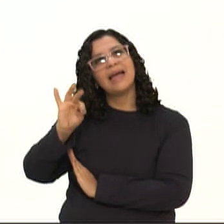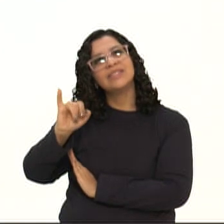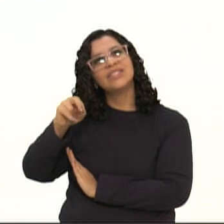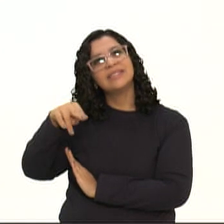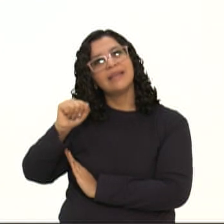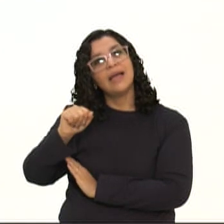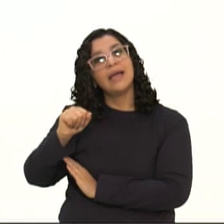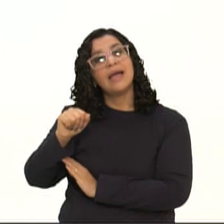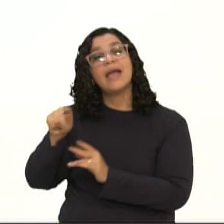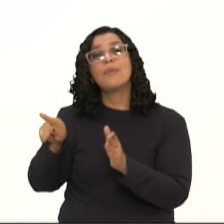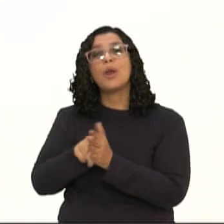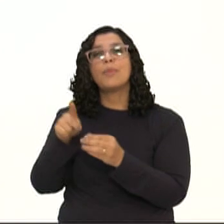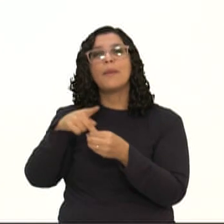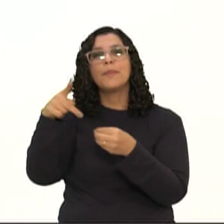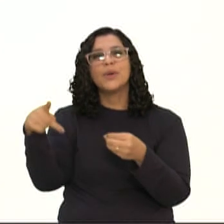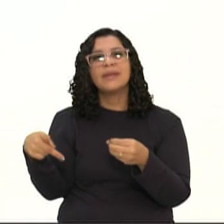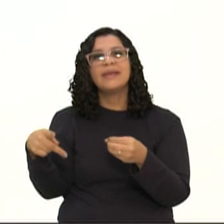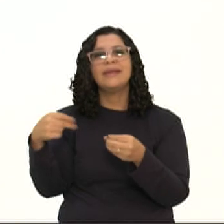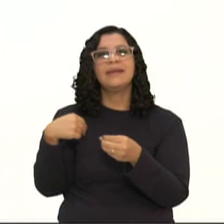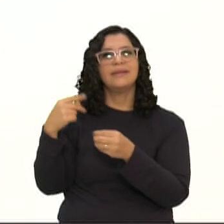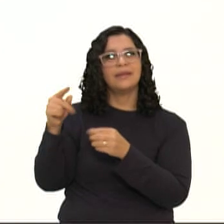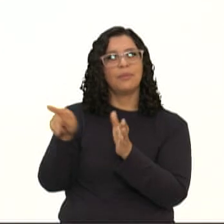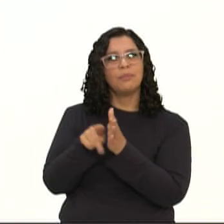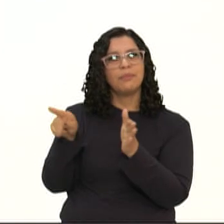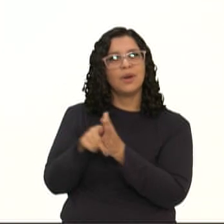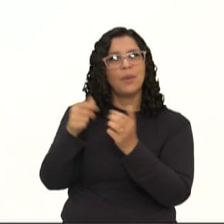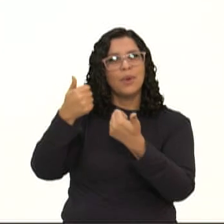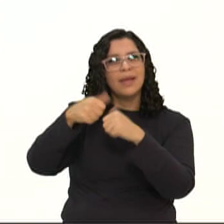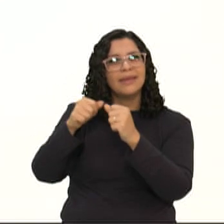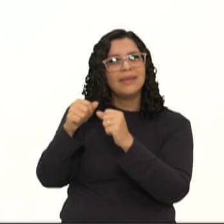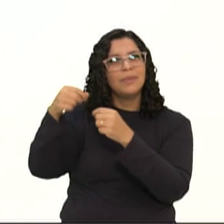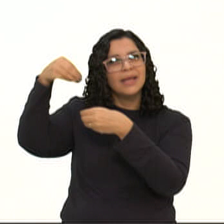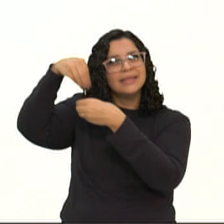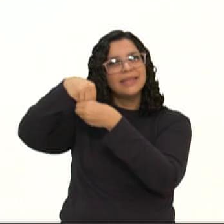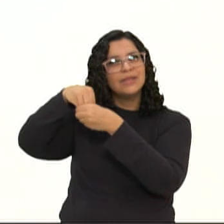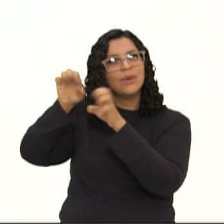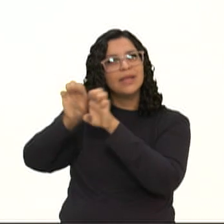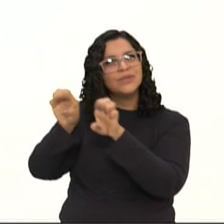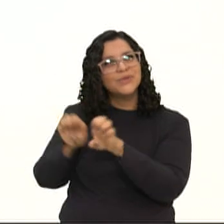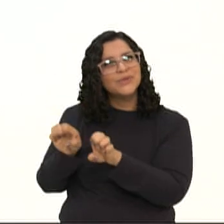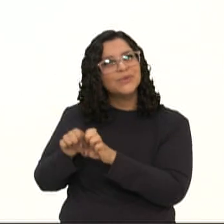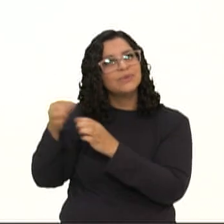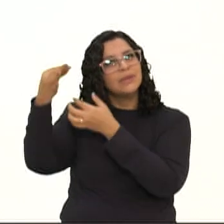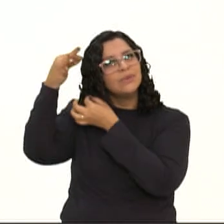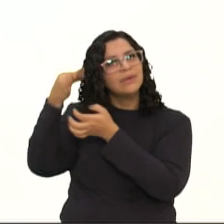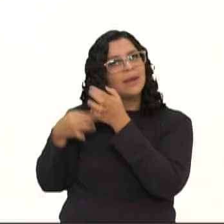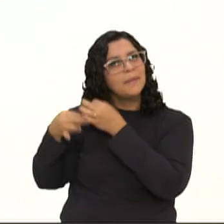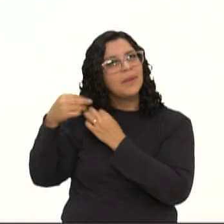proteína que compõe quimicamente ali o cabelo, naturalmente, né?